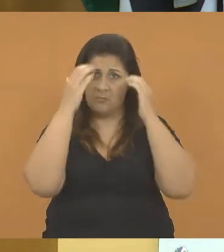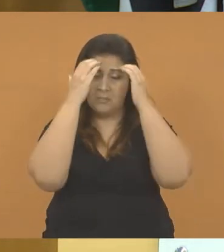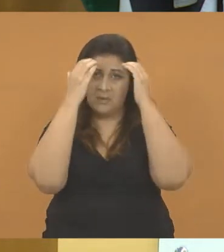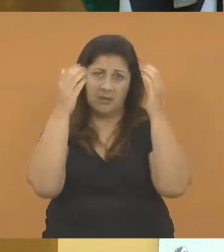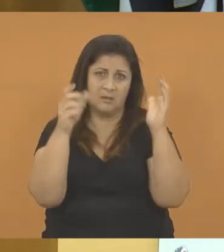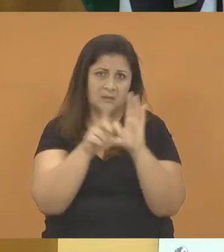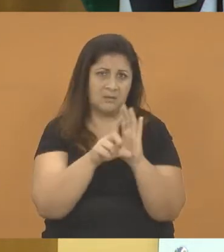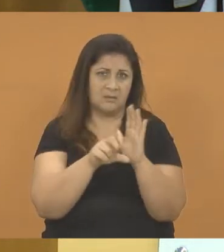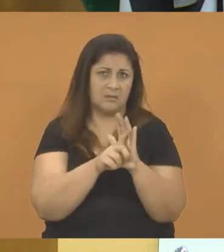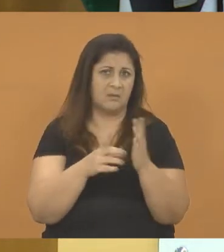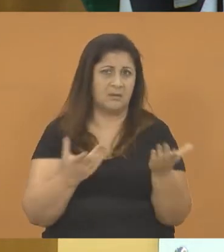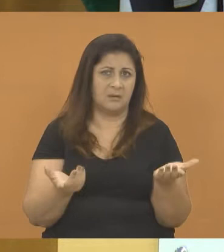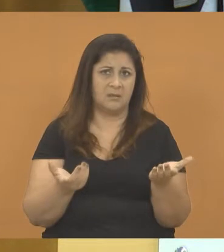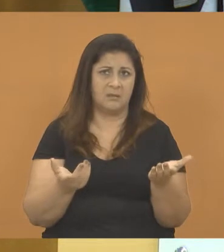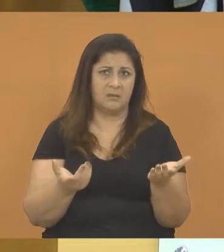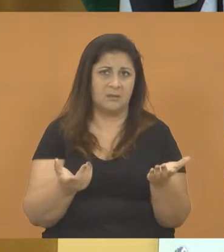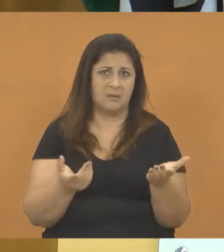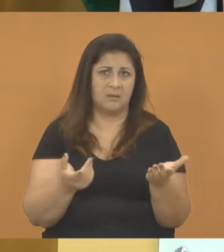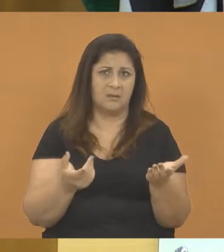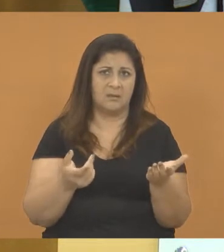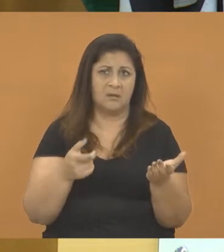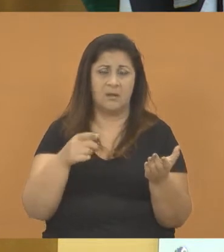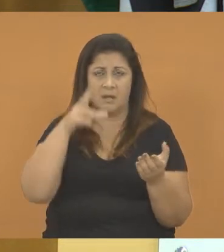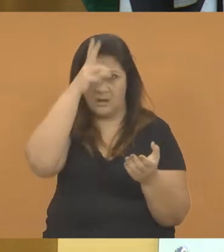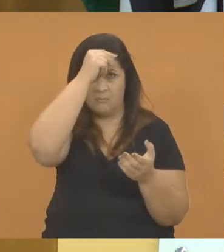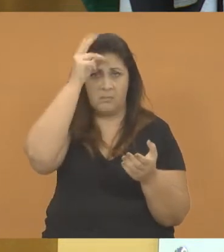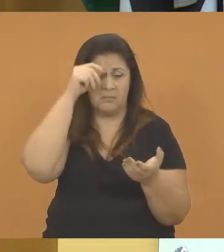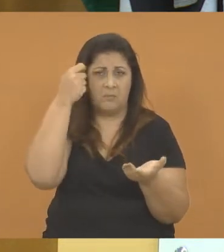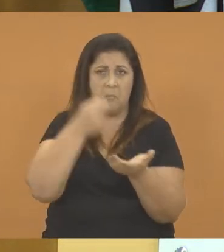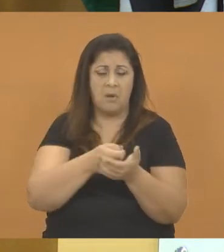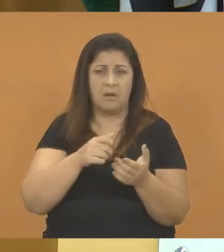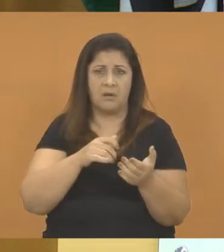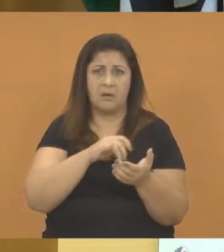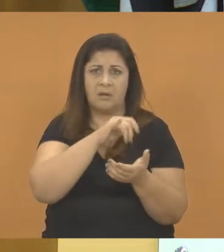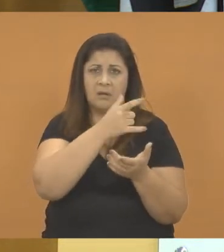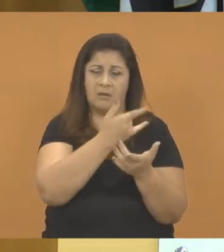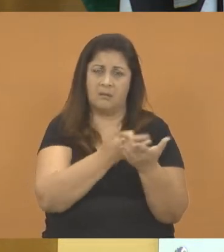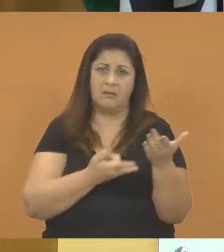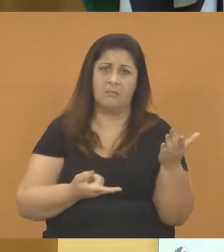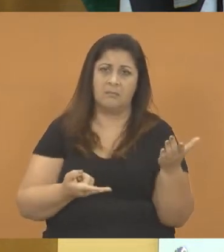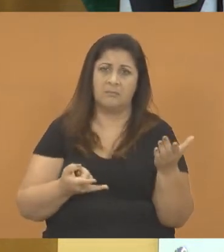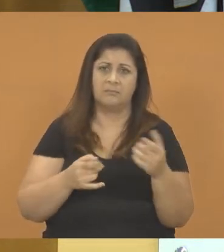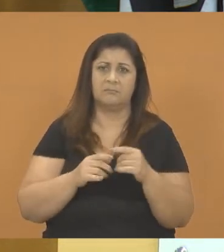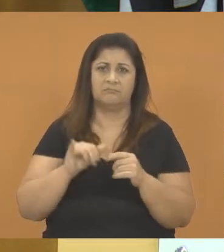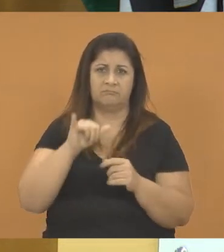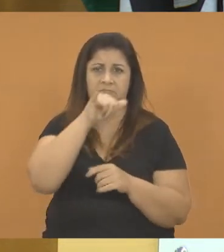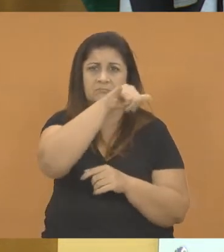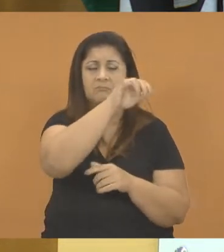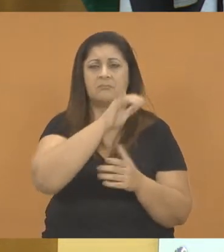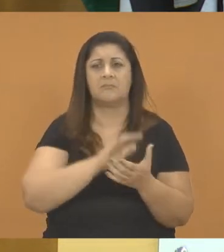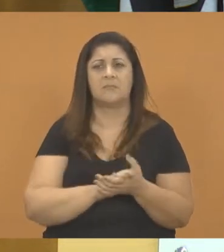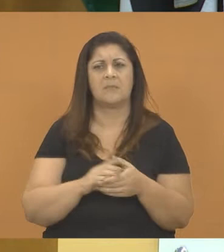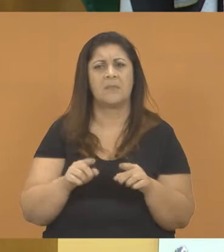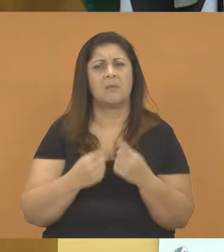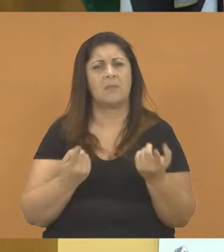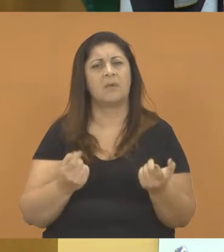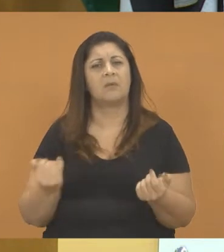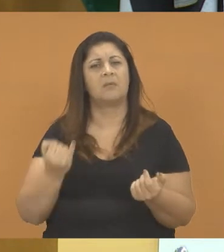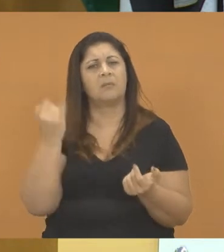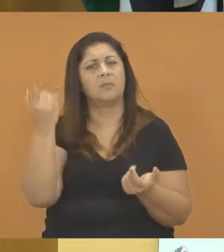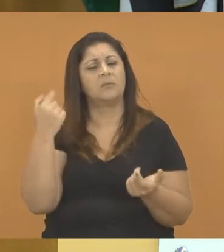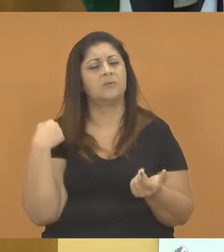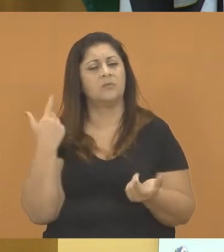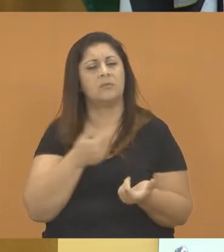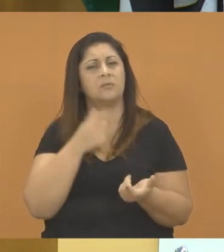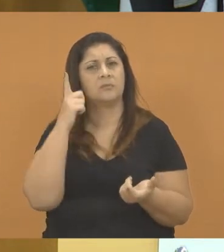mas aí olha a importância das obras das emendas parlamentares que a gente trouxe pra essa cidade